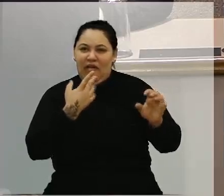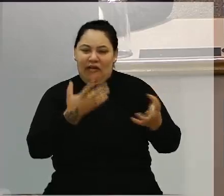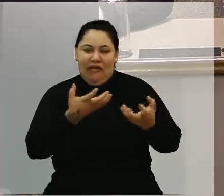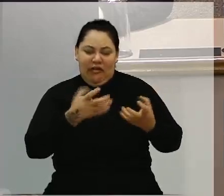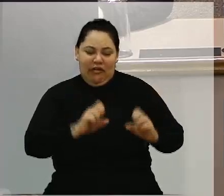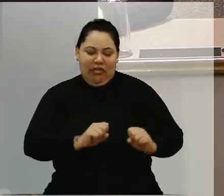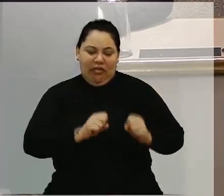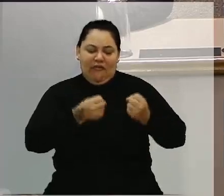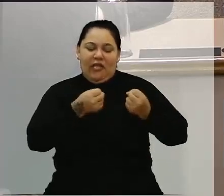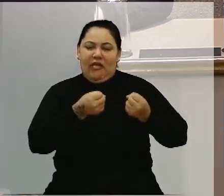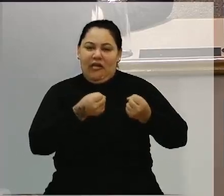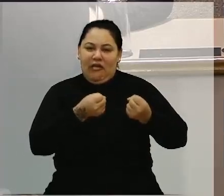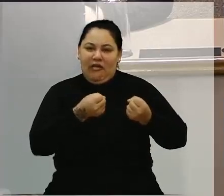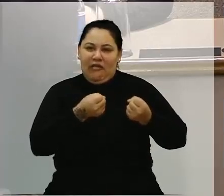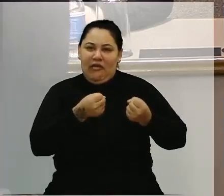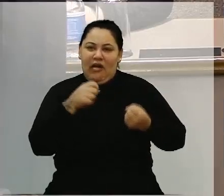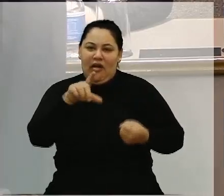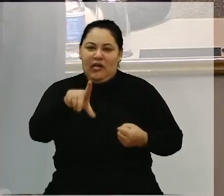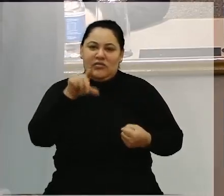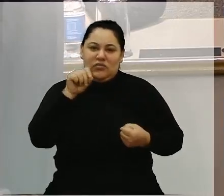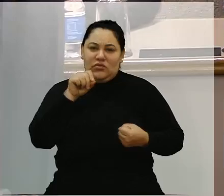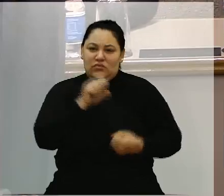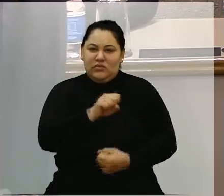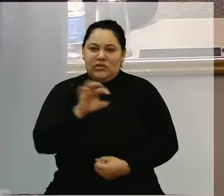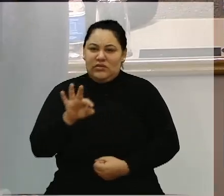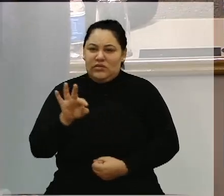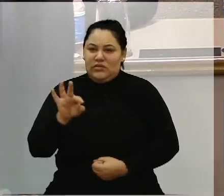a decisão do Supremo.